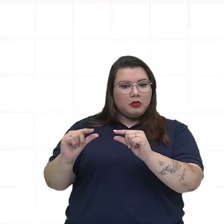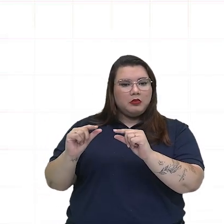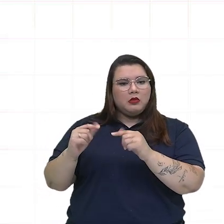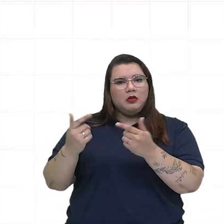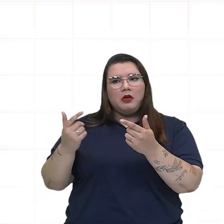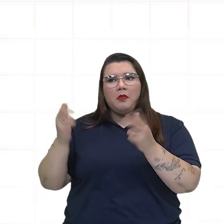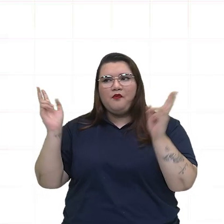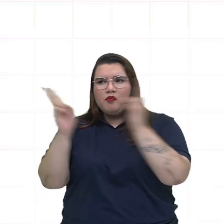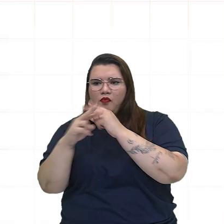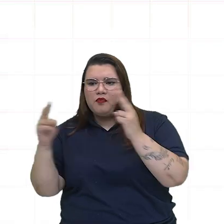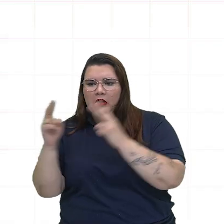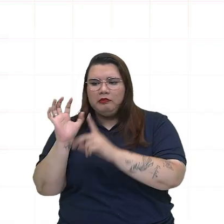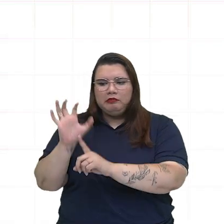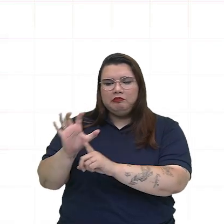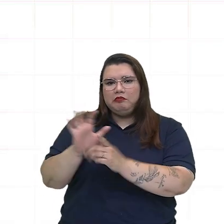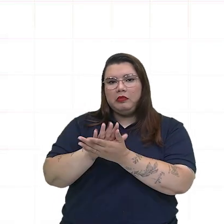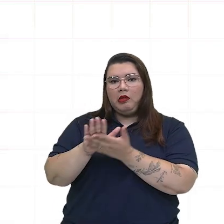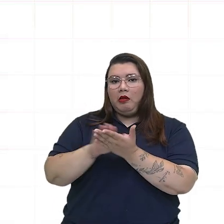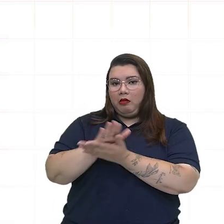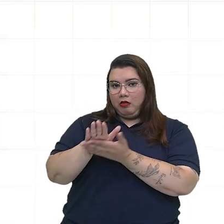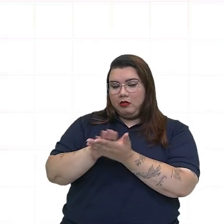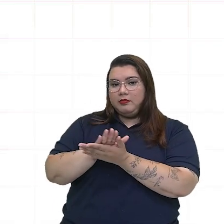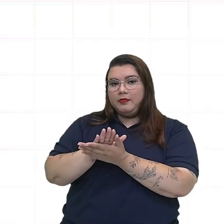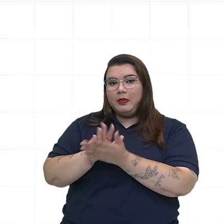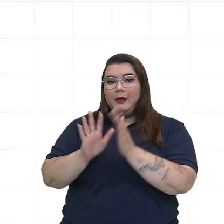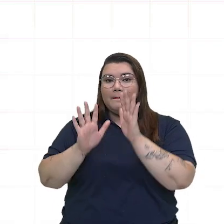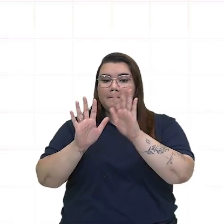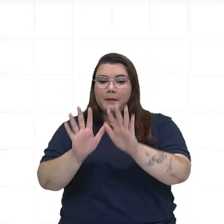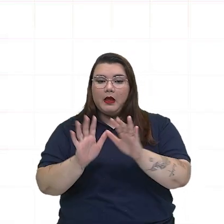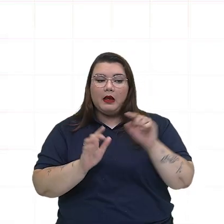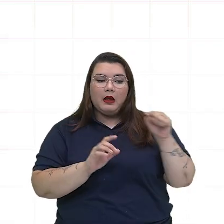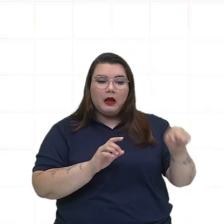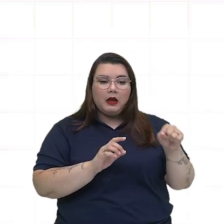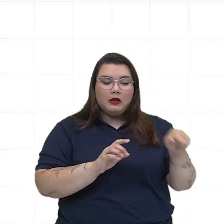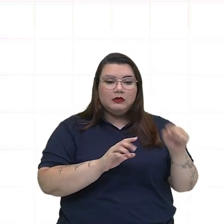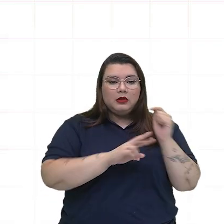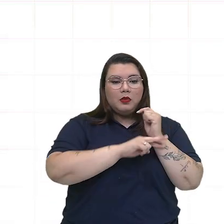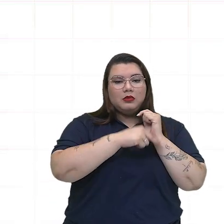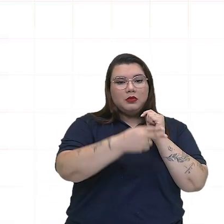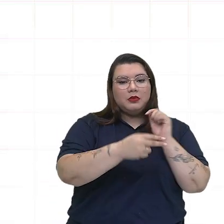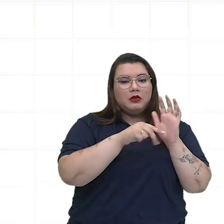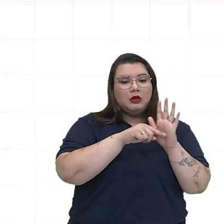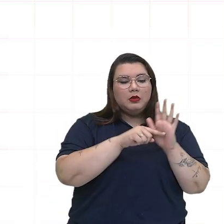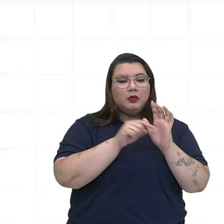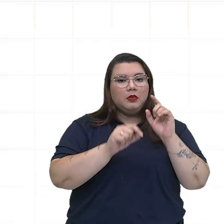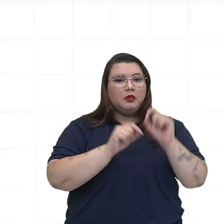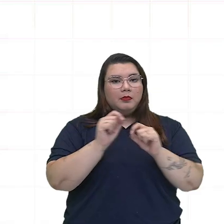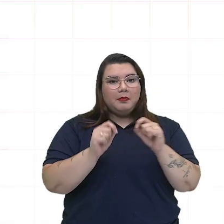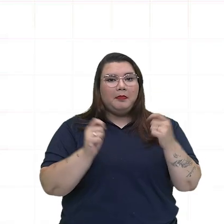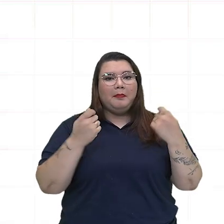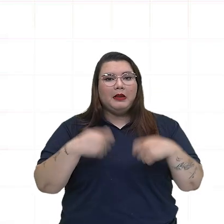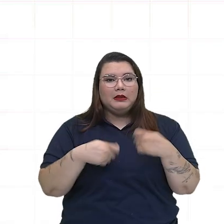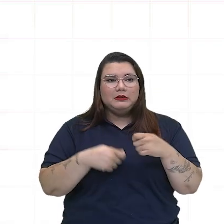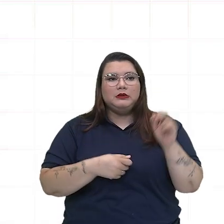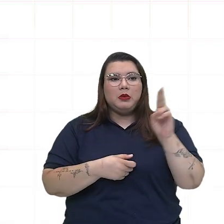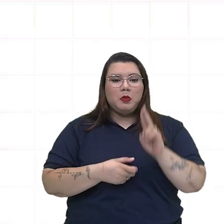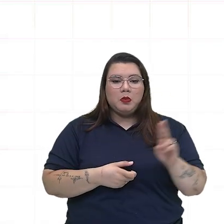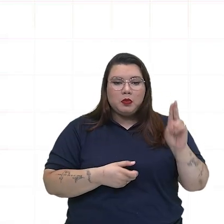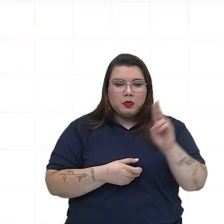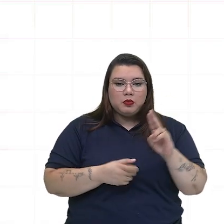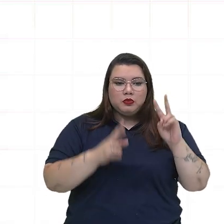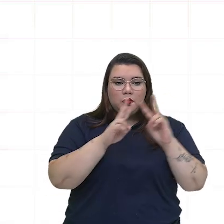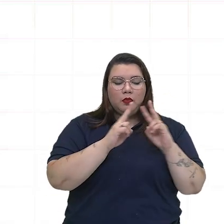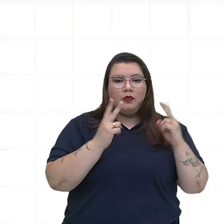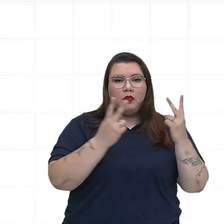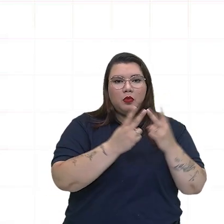não sofre interferência do vento. Já vamos ter também as desvantagens, onde o uso de